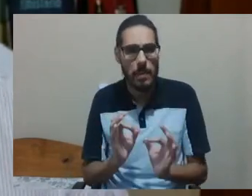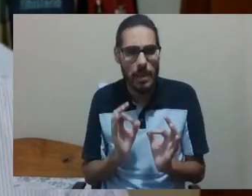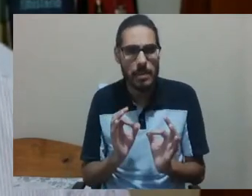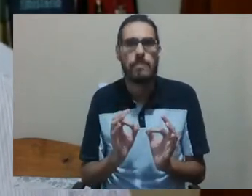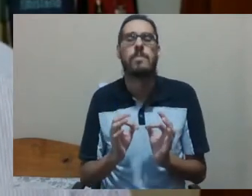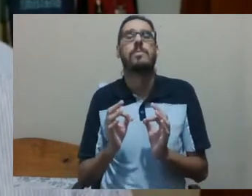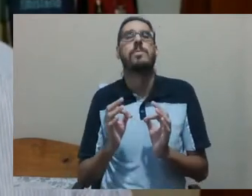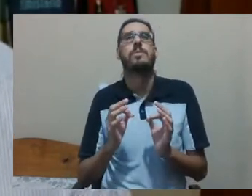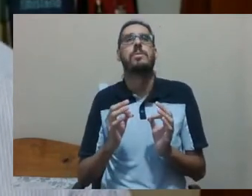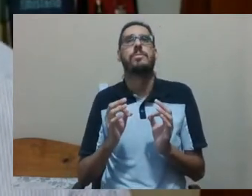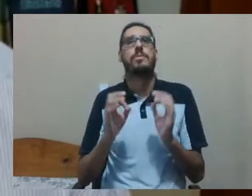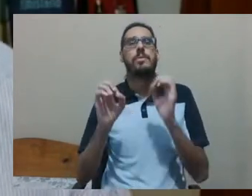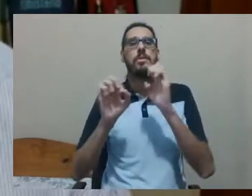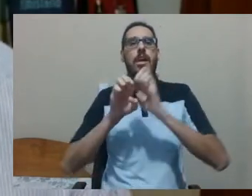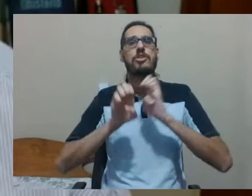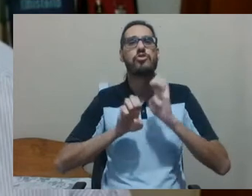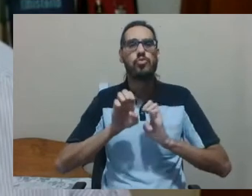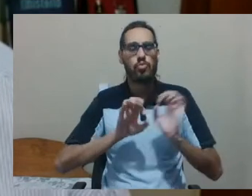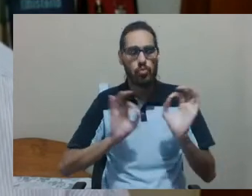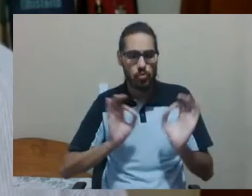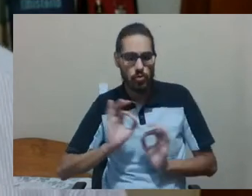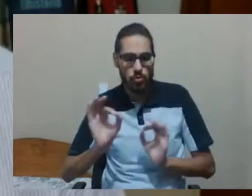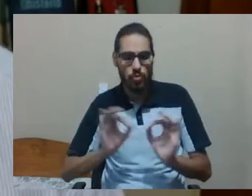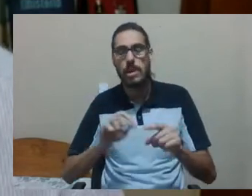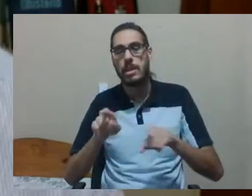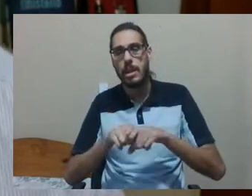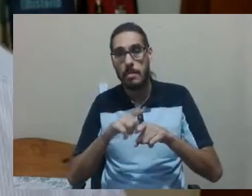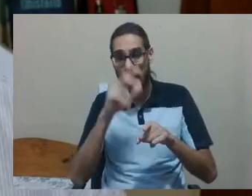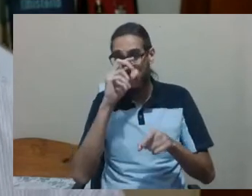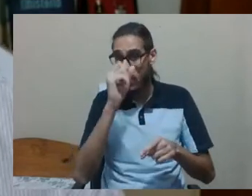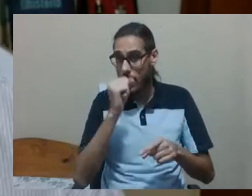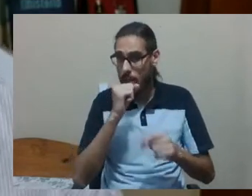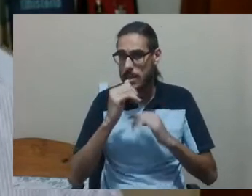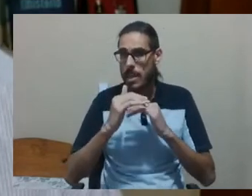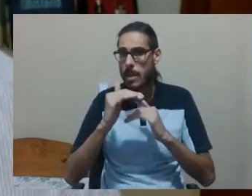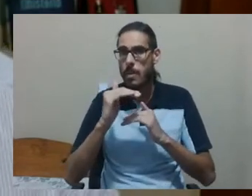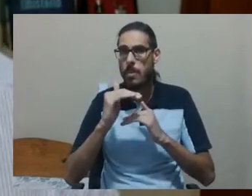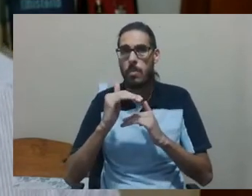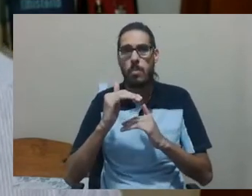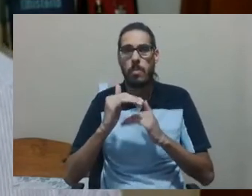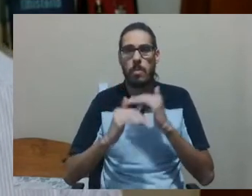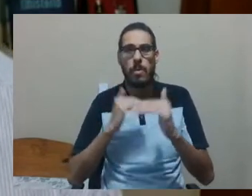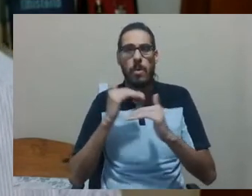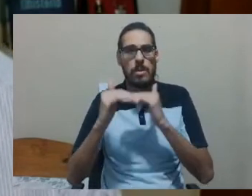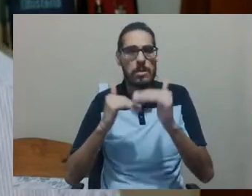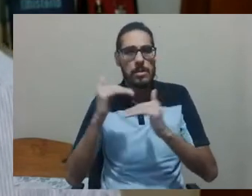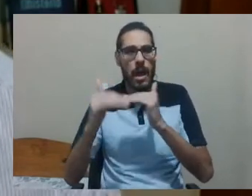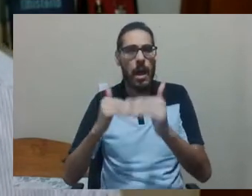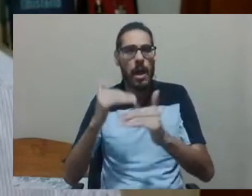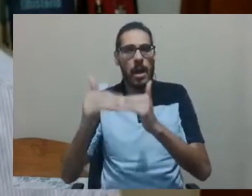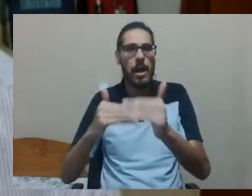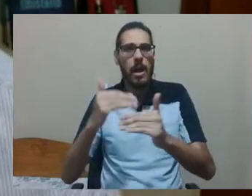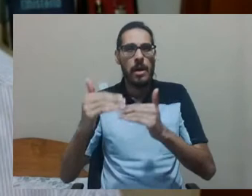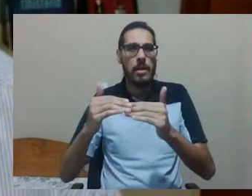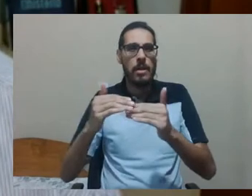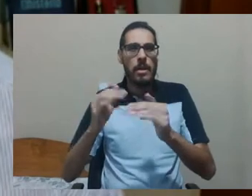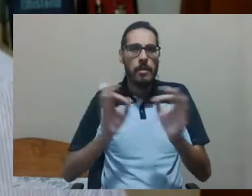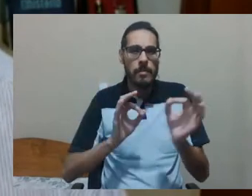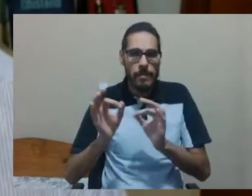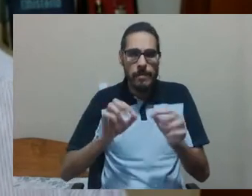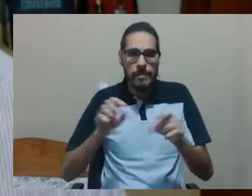estrutura, fortalecendo os seus processos, tanto da estrutura física como também a estrutura